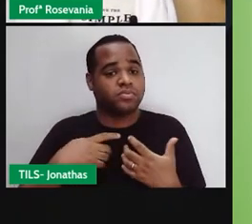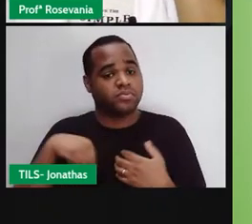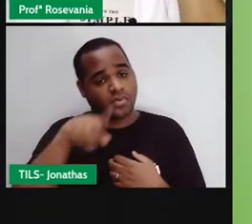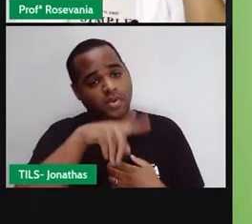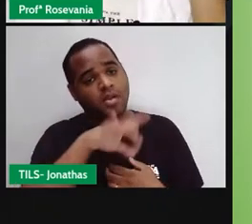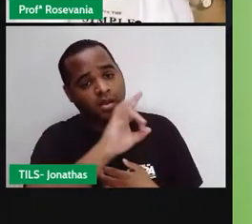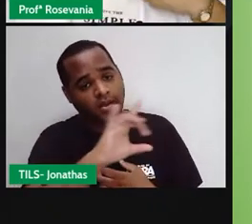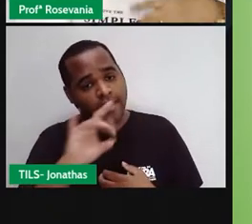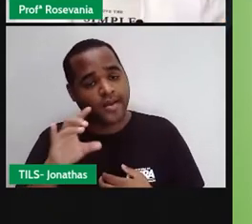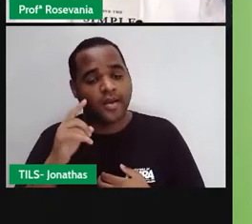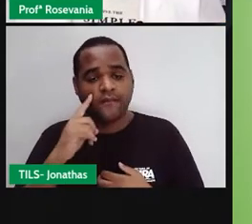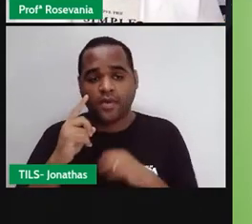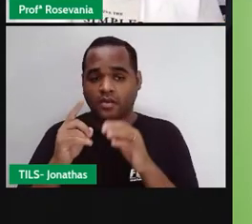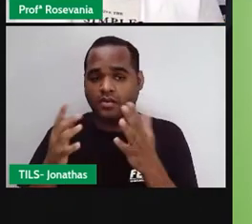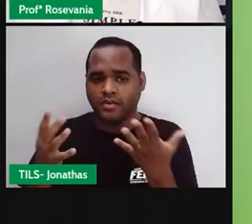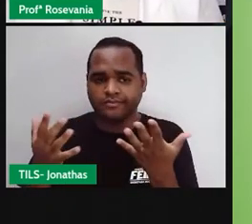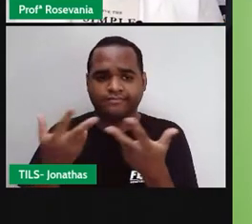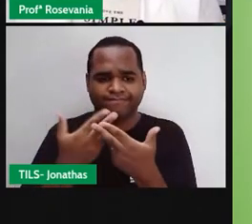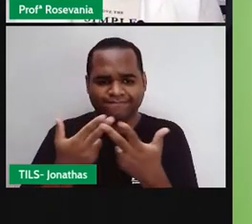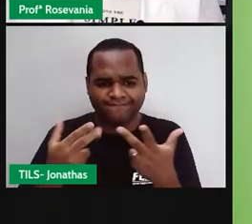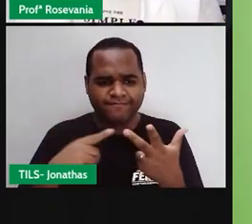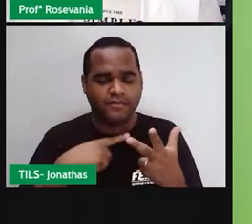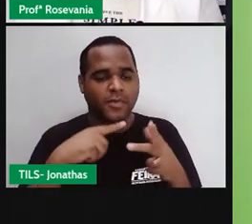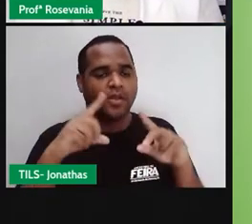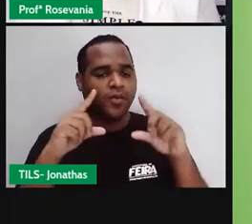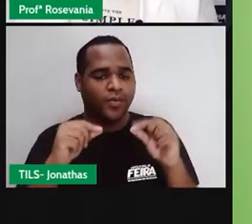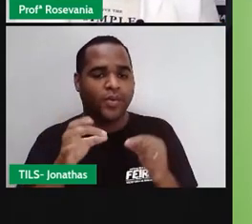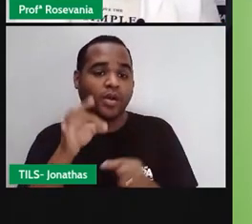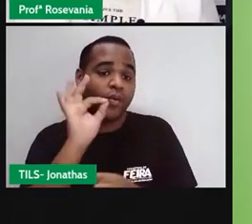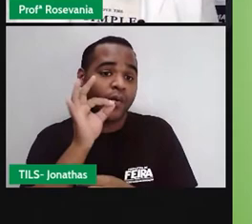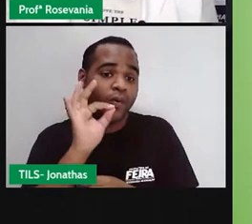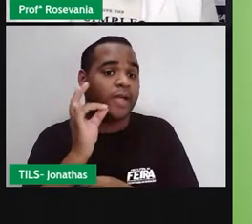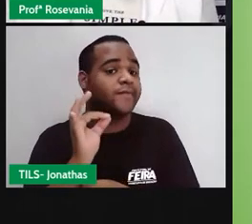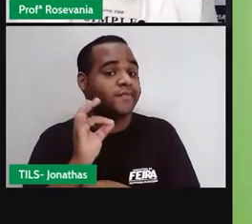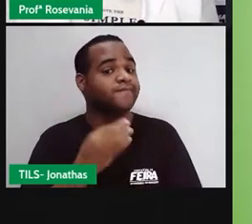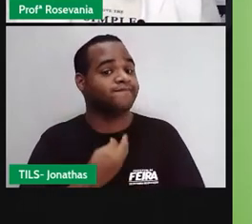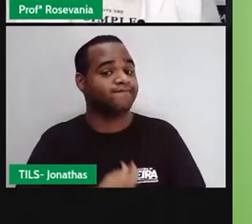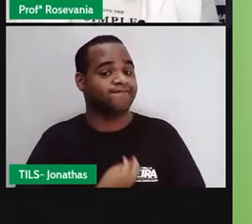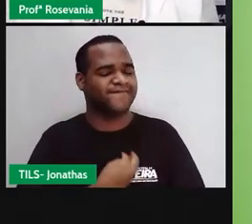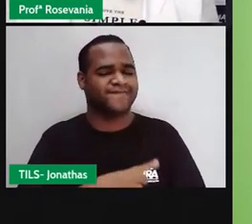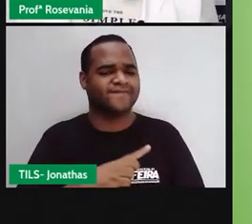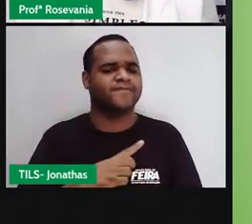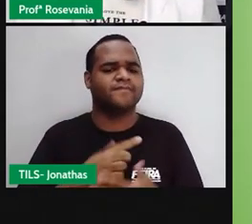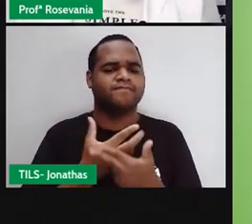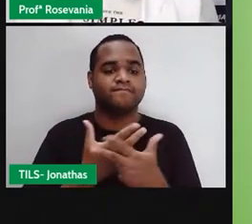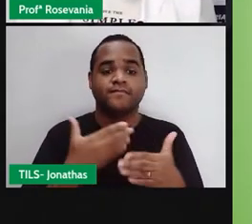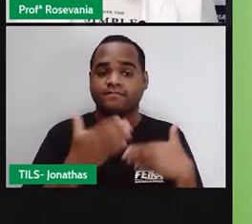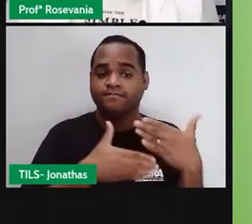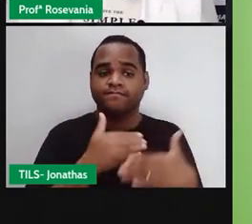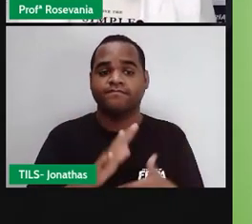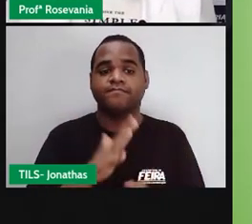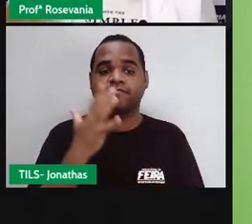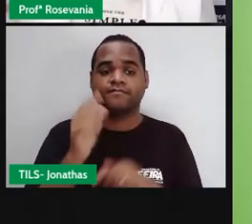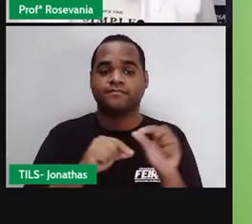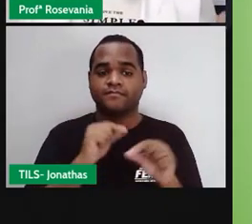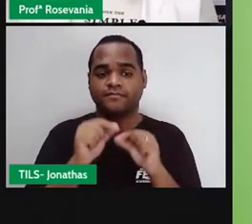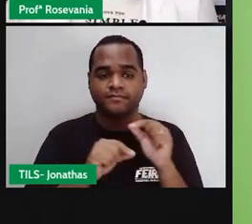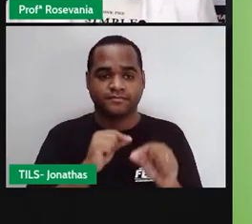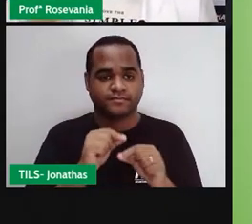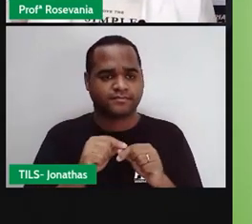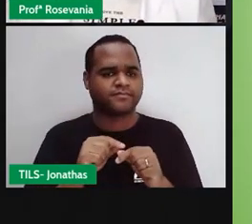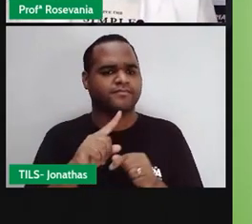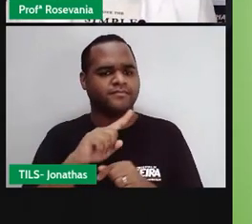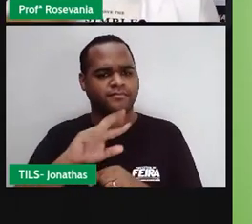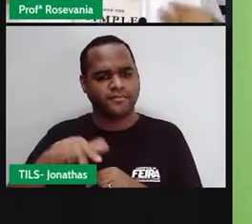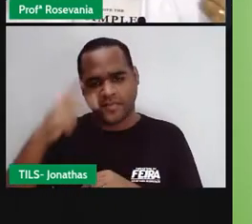que a gente houve uma redução drástica, né, do consumo de café. E aí, consequentemente, o que que nós vamos fazer, né? Esses barões já tudo